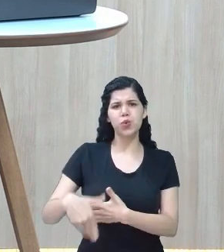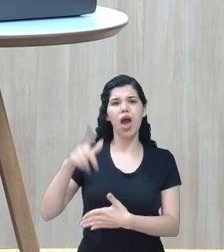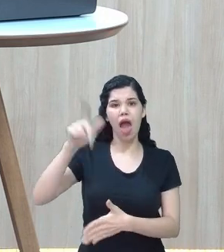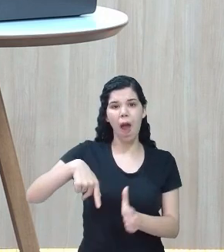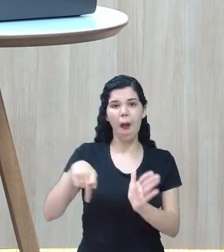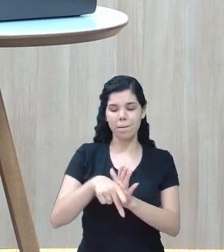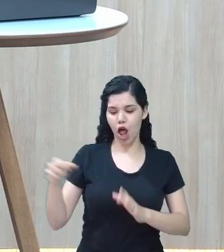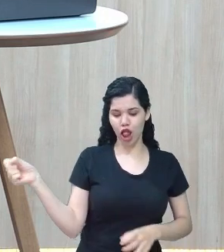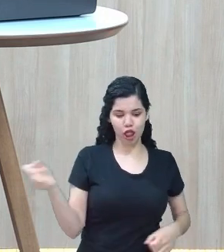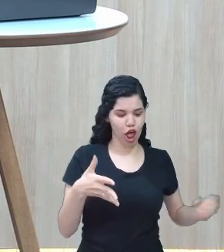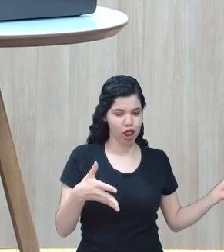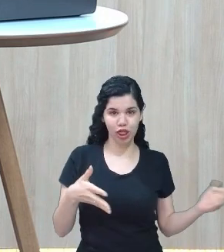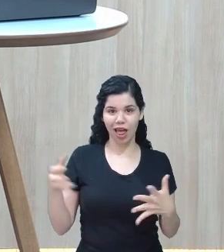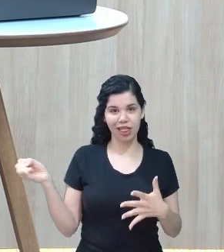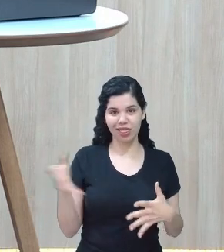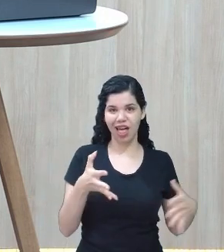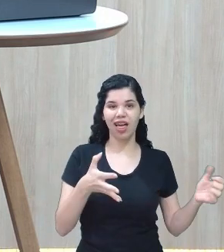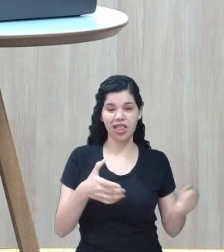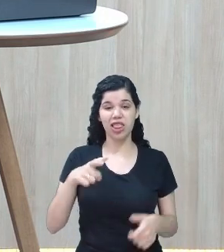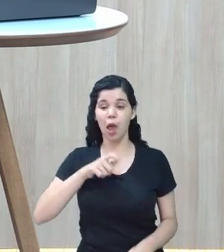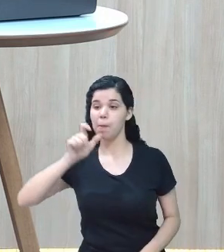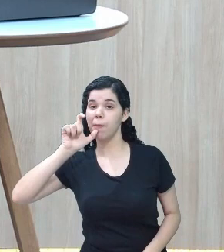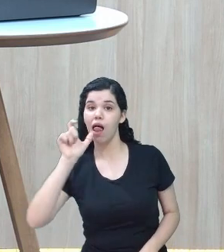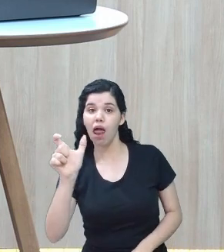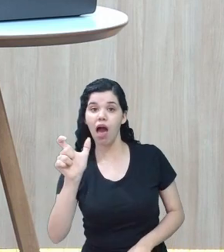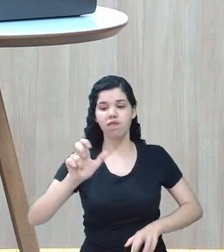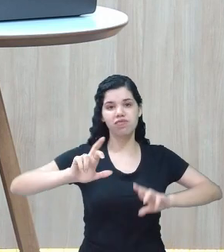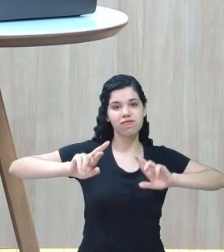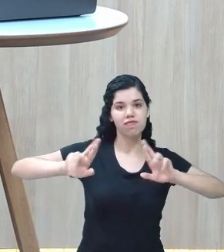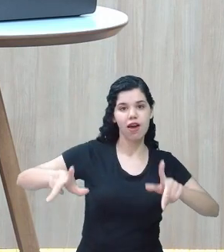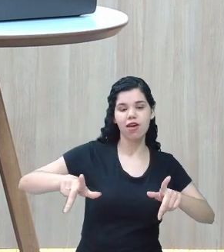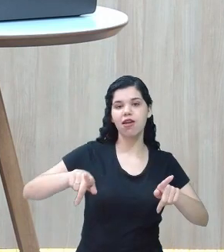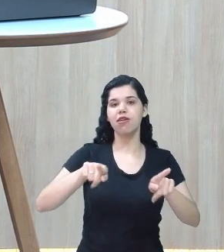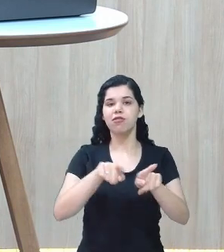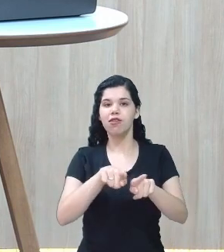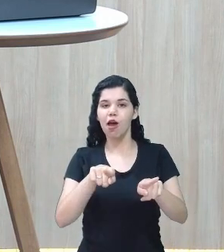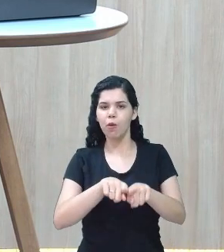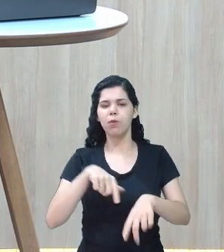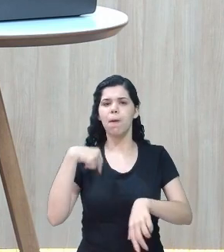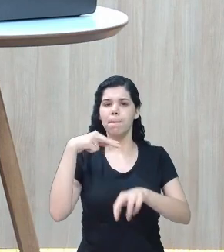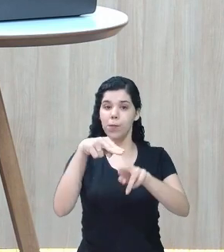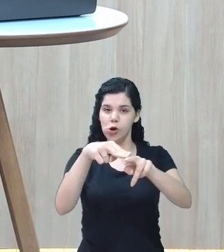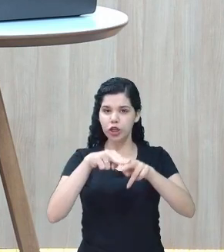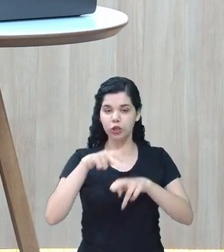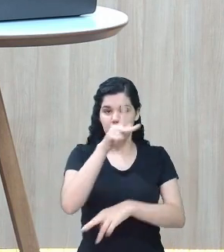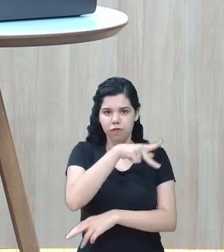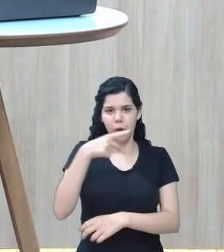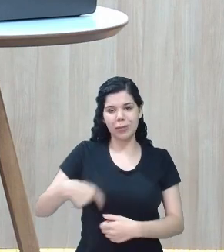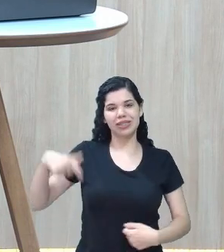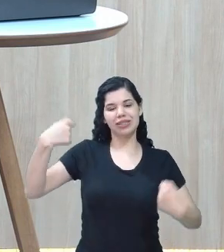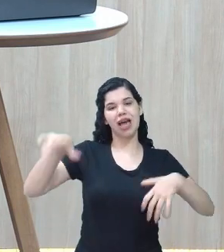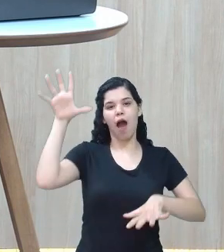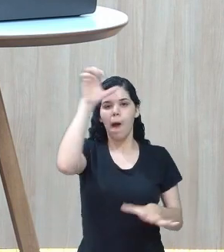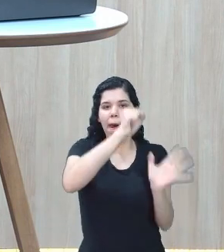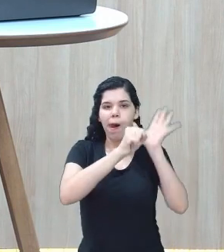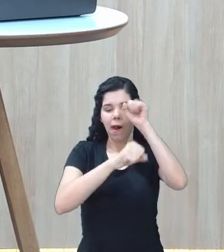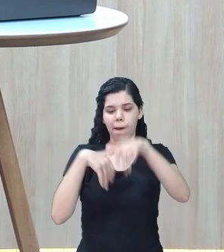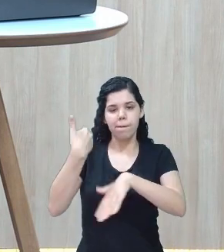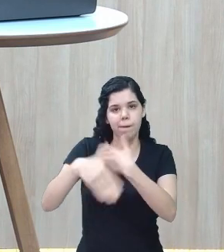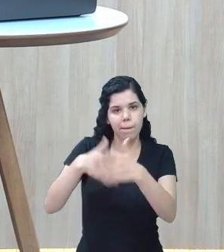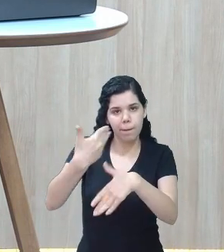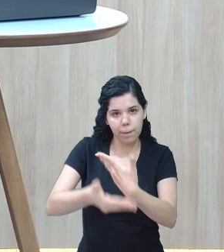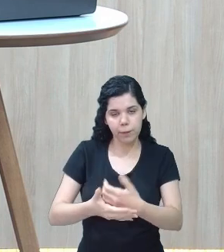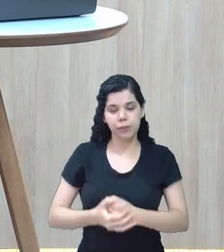praticamente é uma novidade, é um termo diferente, é um termo novo. Então, é importante essa formação para